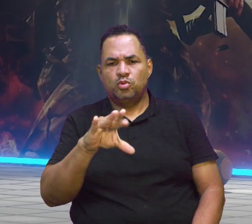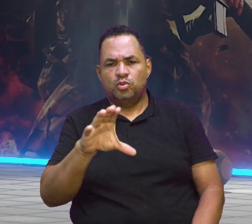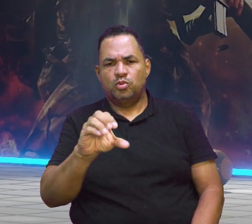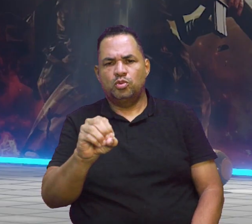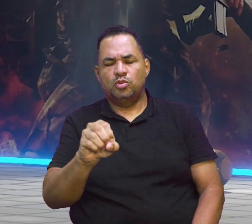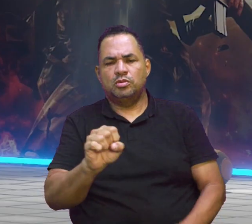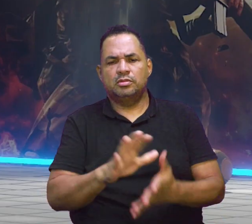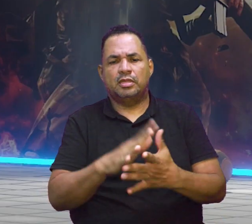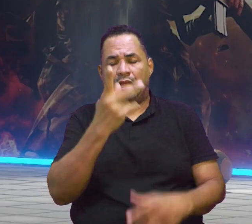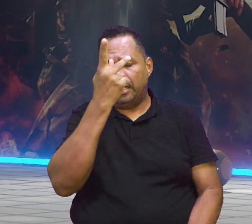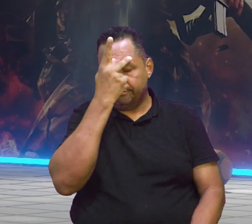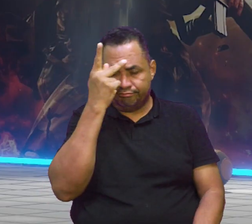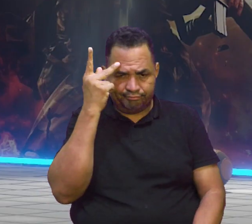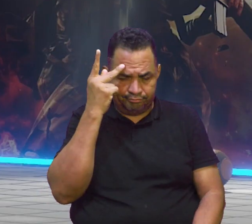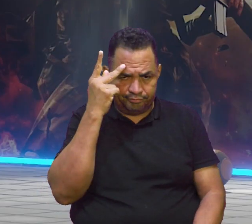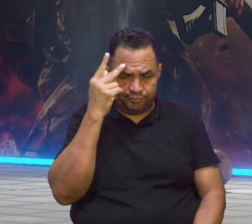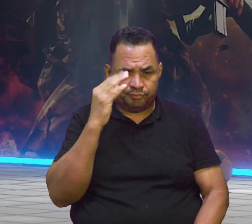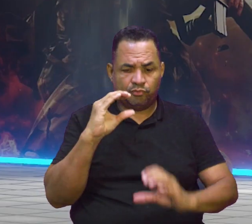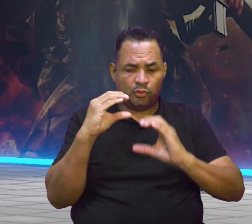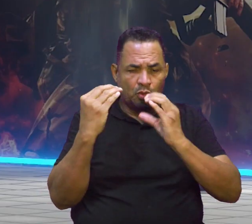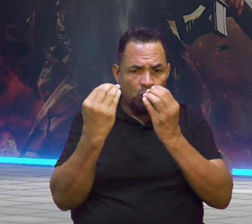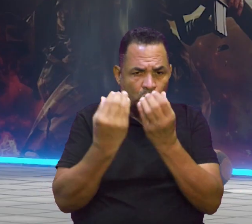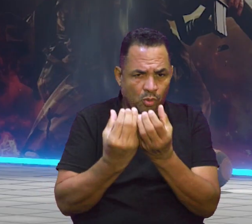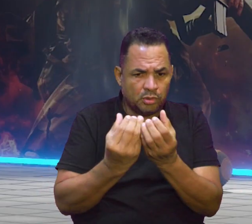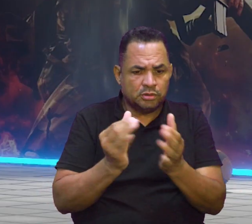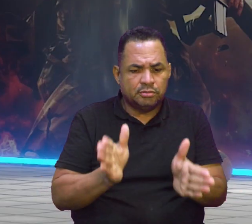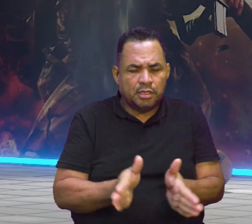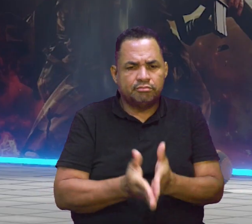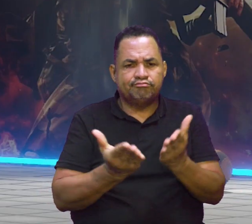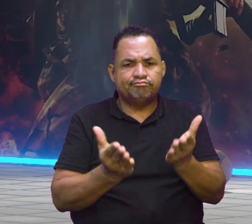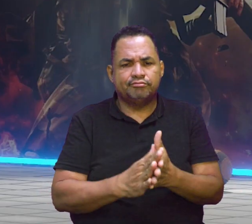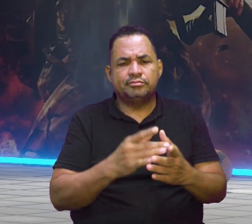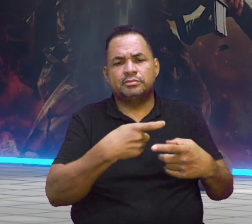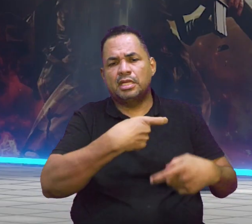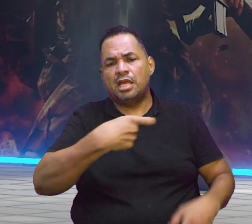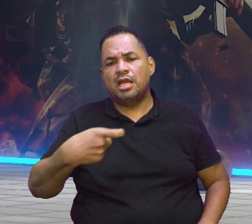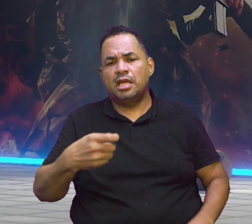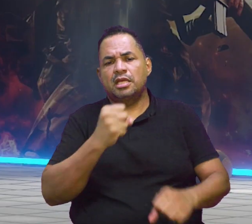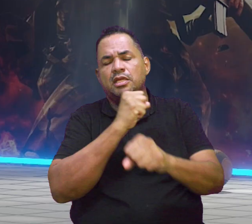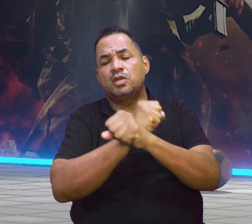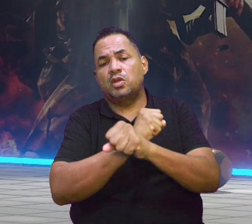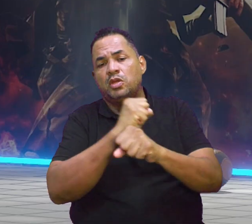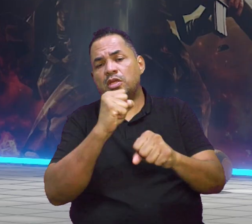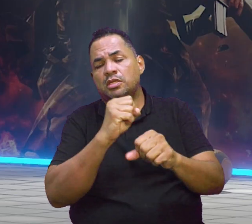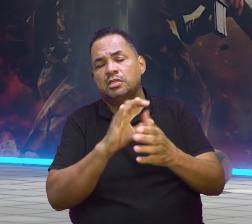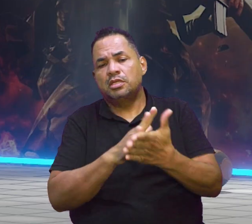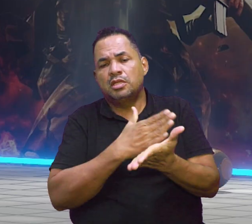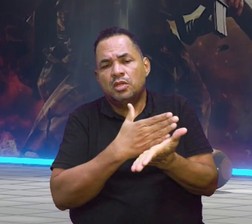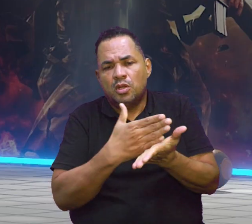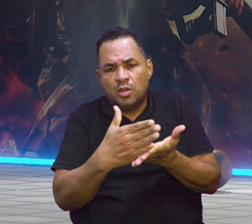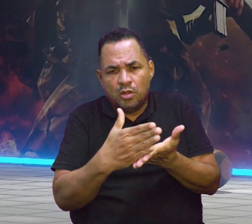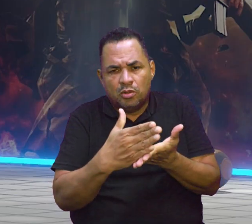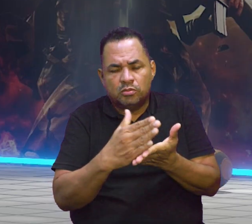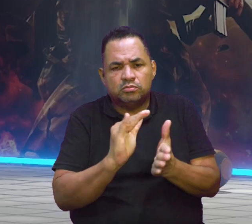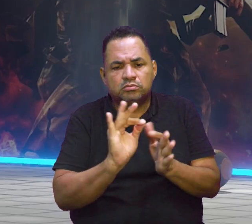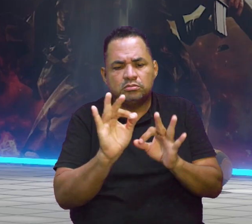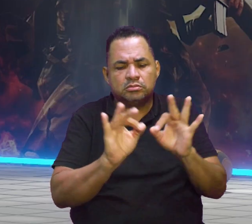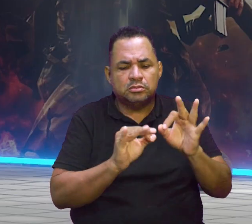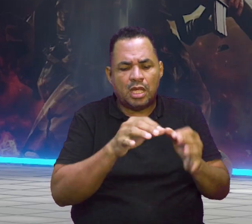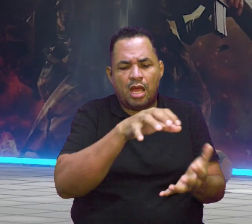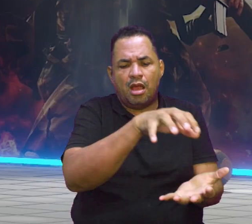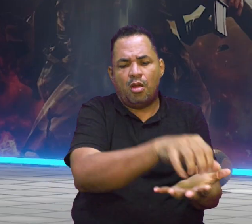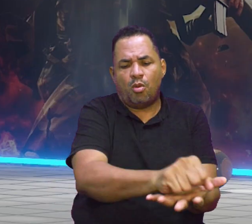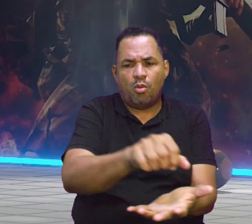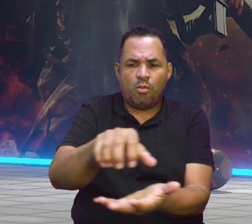pessoas, comunidades de pobres, ex-escravos, vão começar a ocupar esse local,